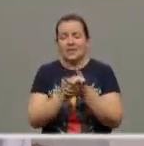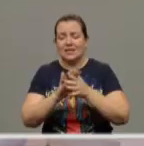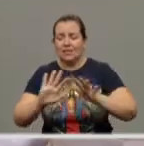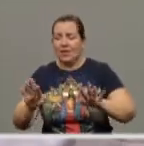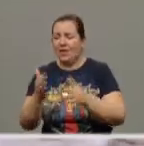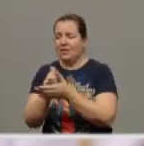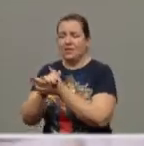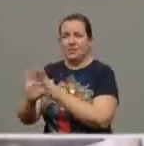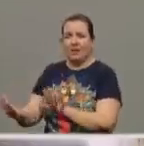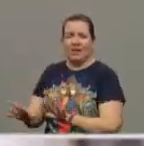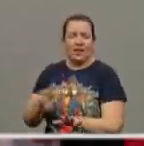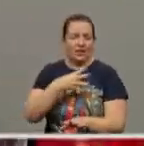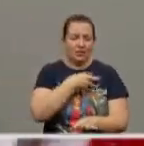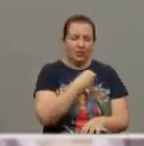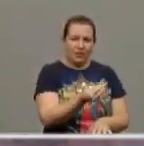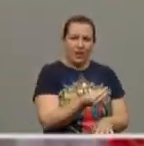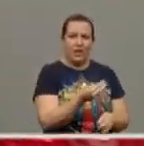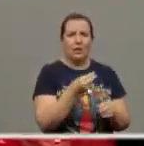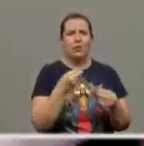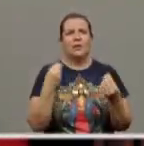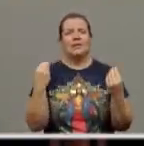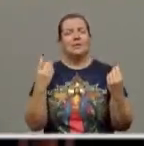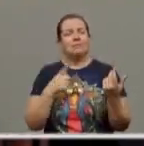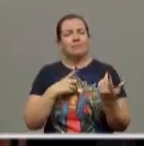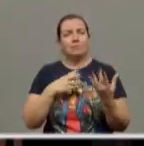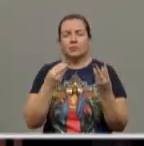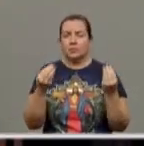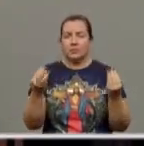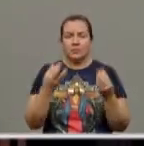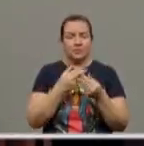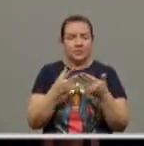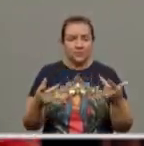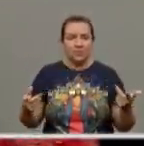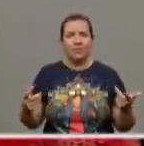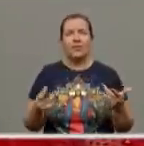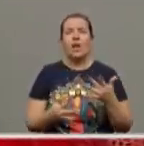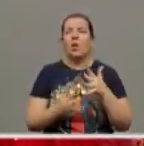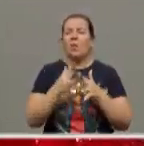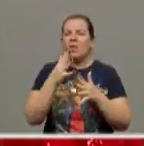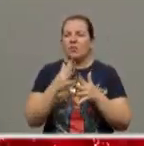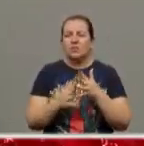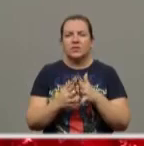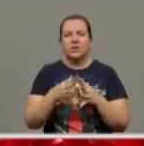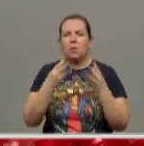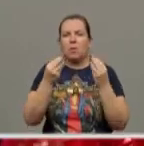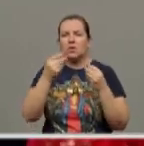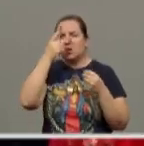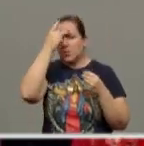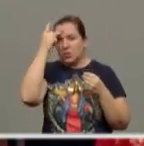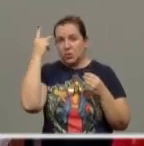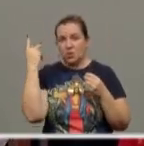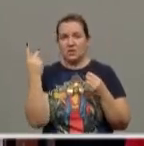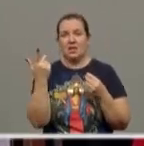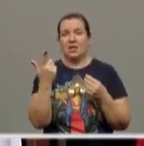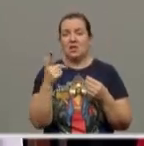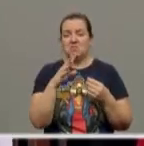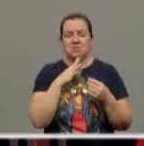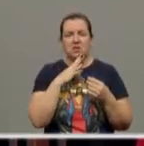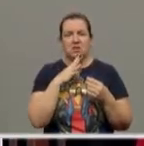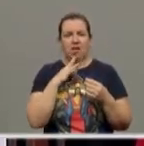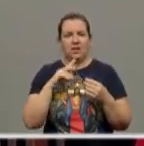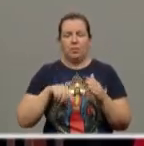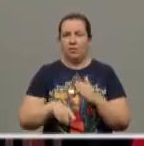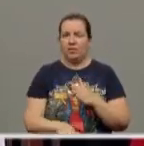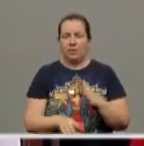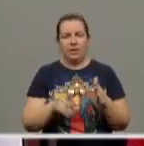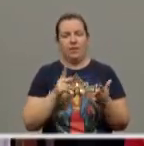com aquela situação. E ainda pai e mãe que ficam dentro da casa, junto com as crianças, e tendo que conviver com a intimidade lá daquele casal